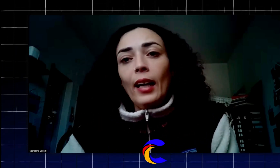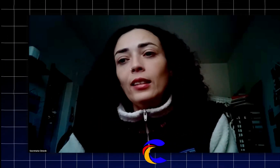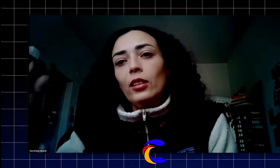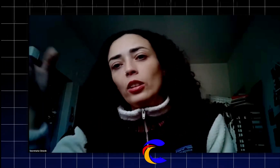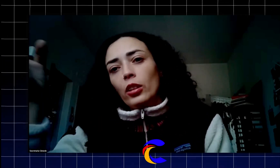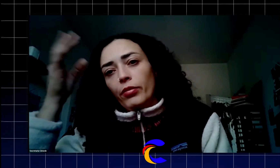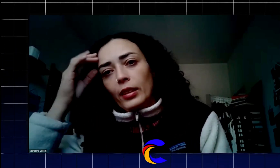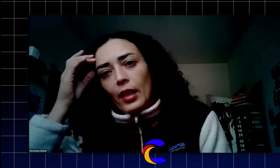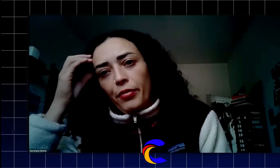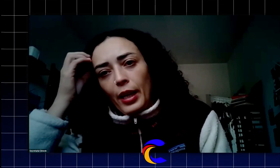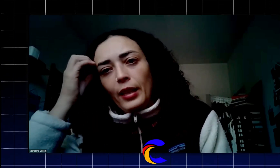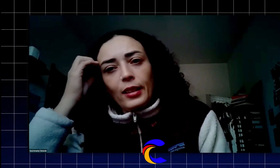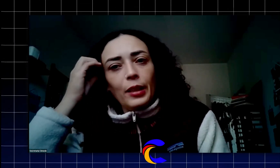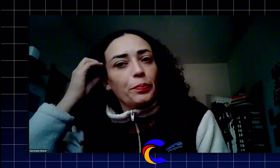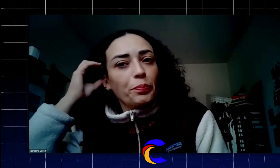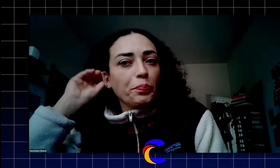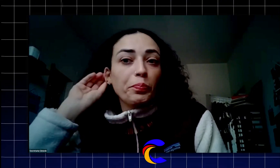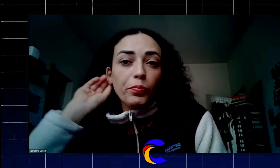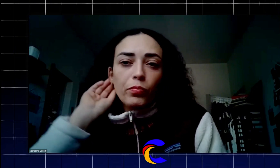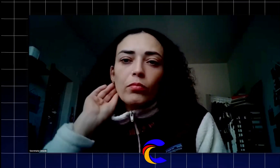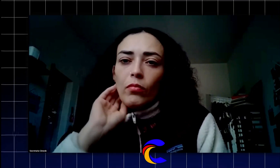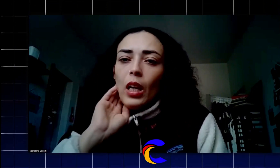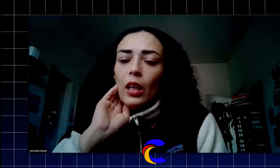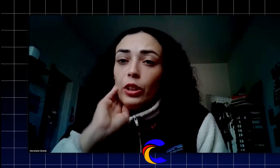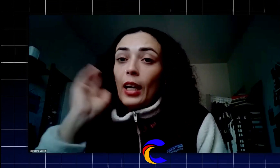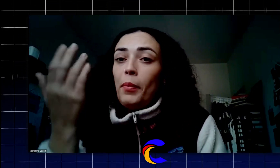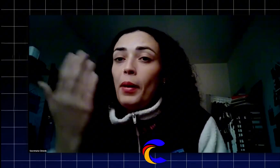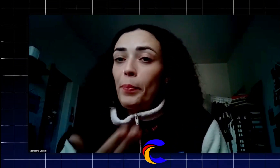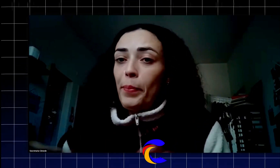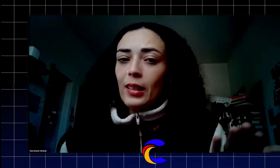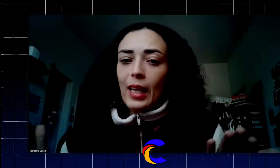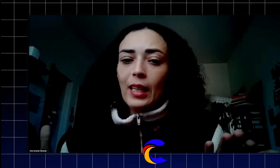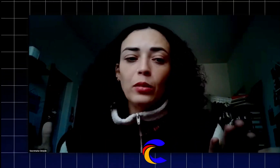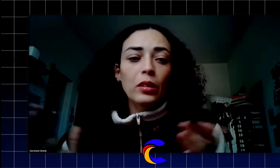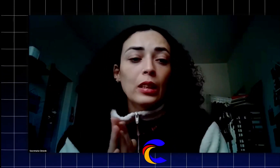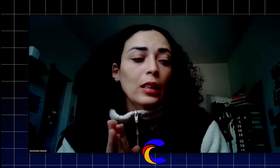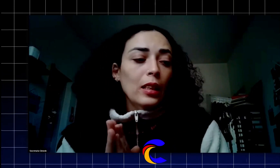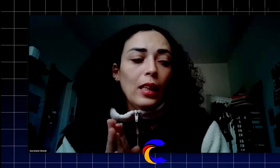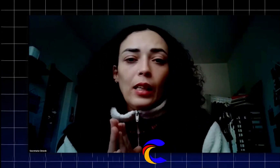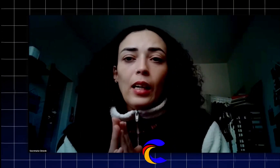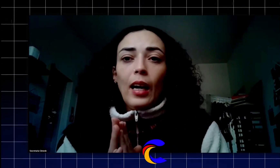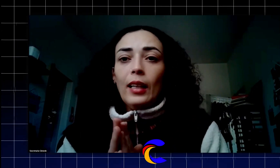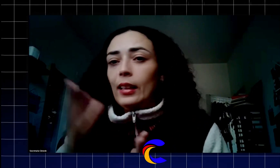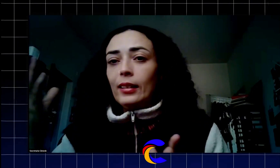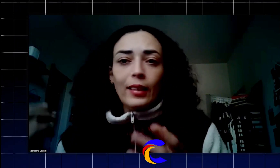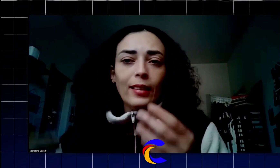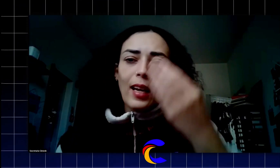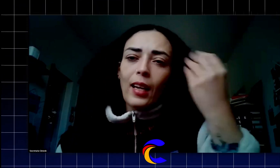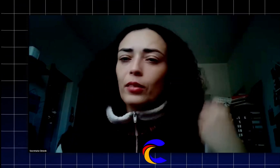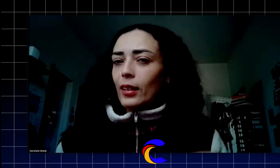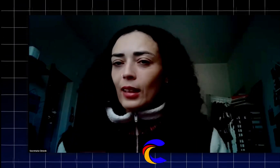bastante sinais. Se a gente não fazer referência, a gente acaba perdendo